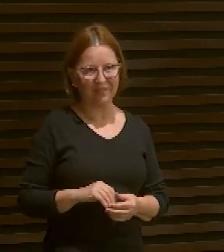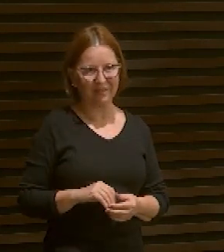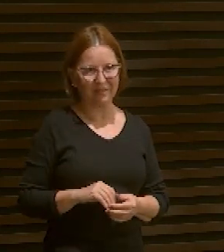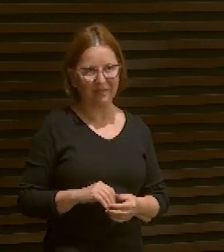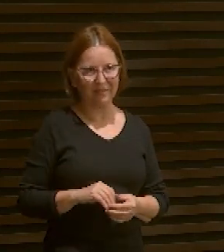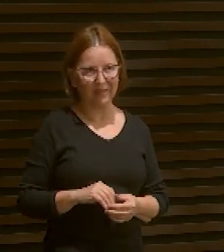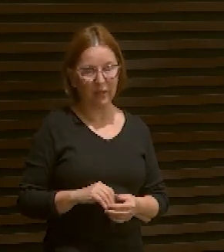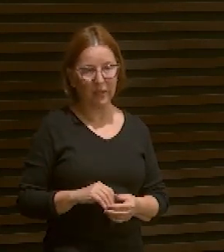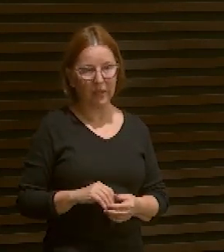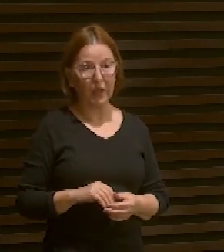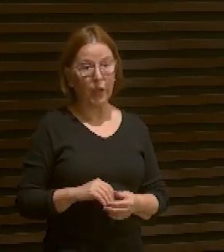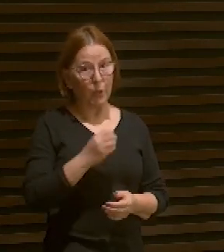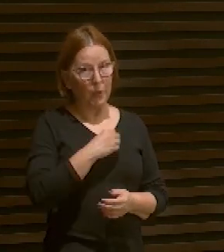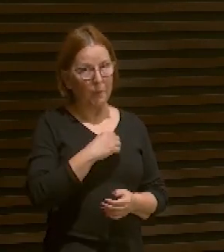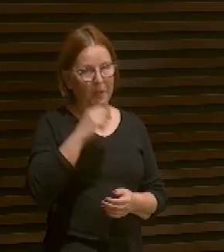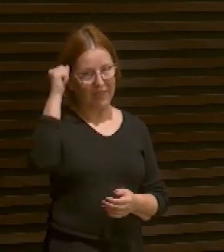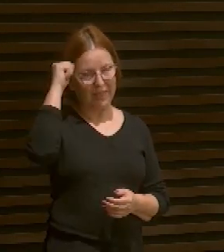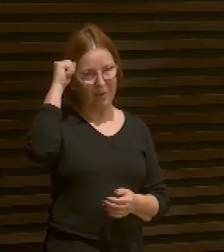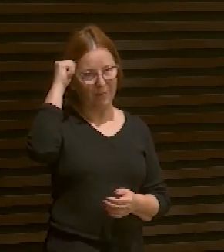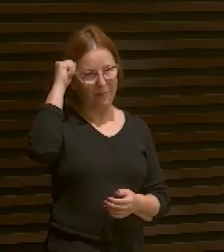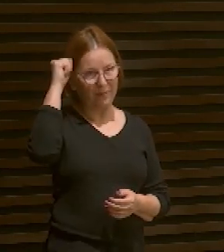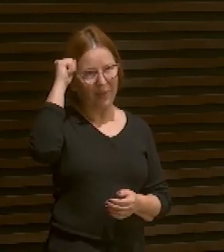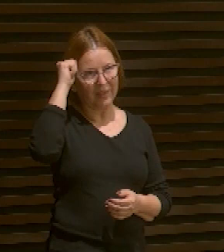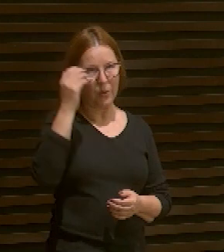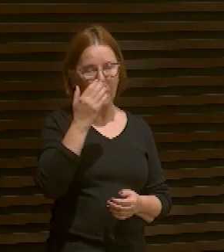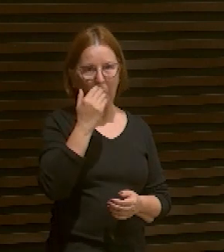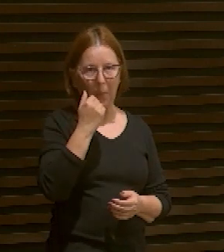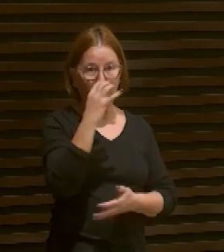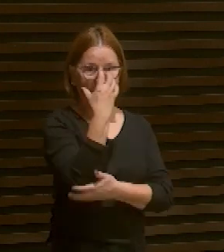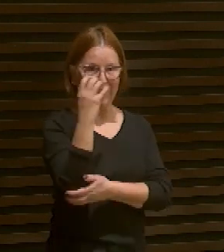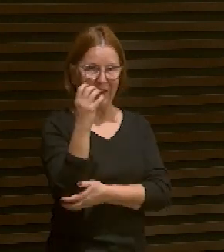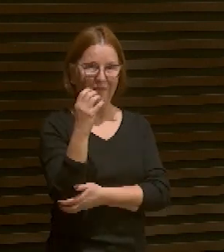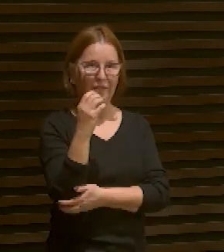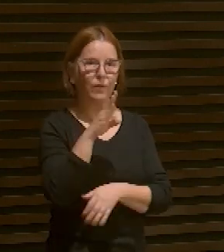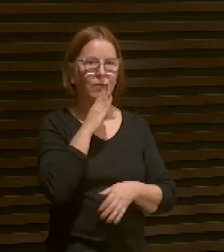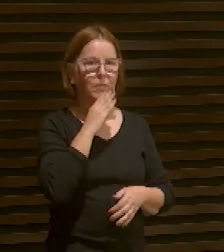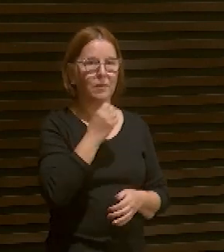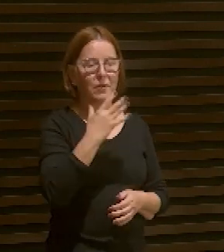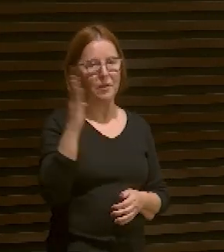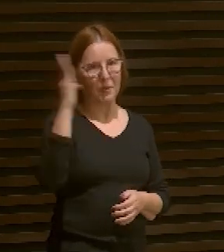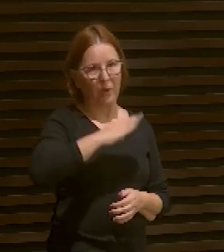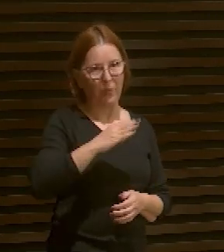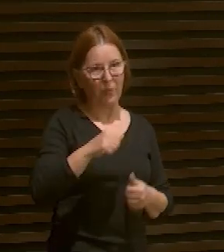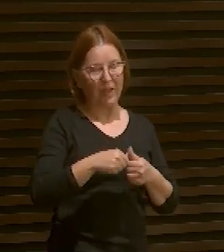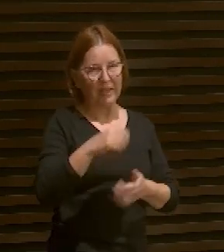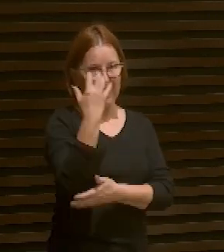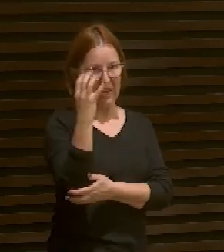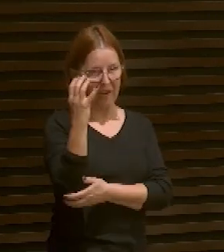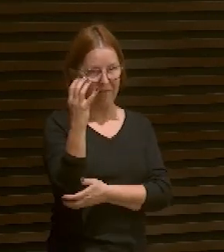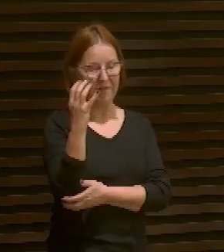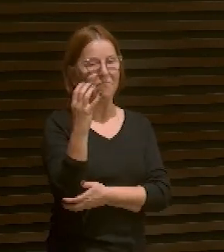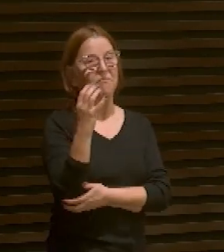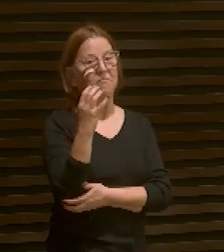queda, Adão comeu da árvore do conhecimento do bem e do mal. Essa árvore é tanto do bem como do